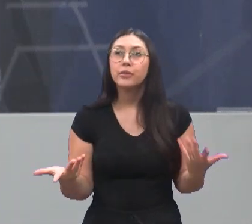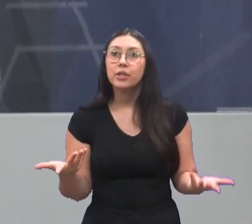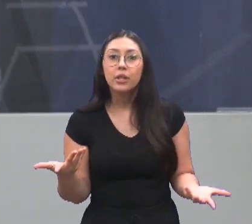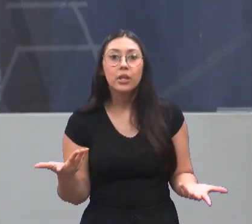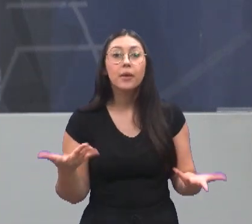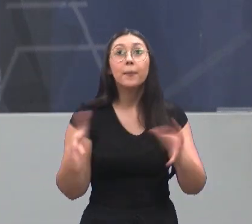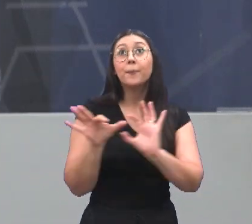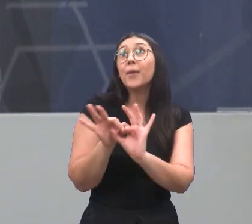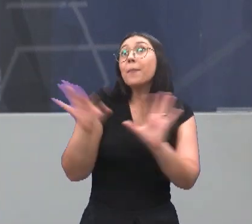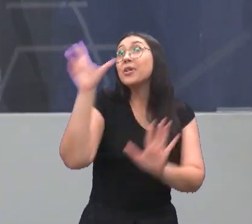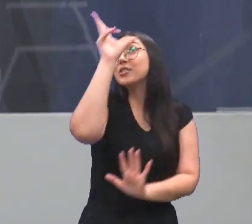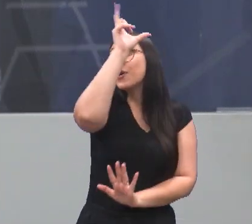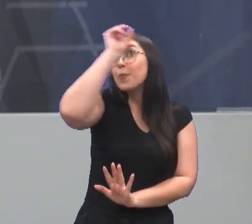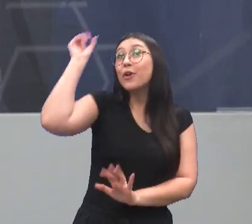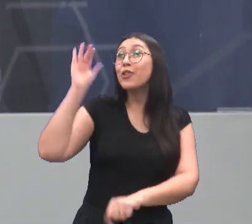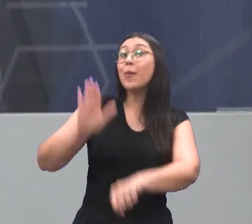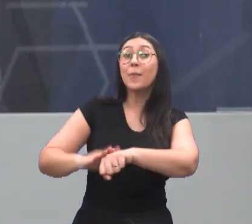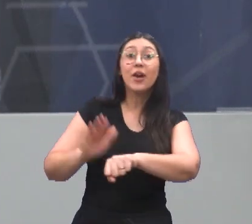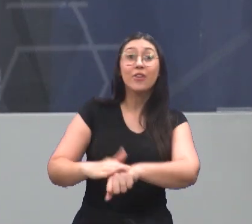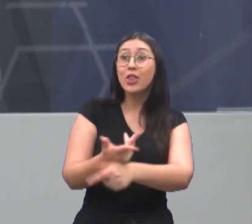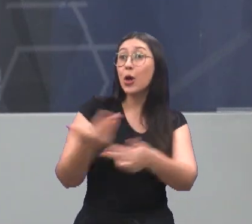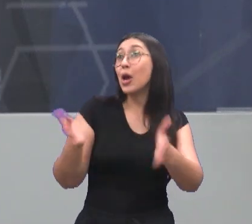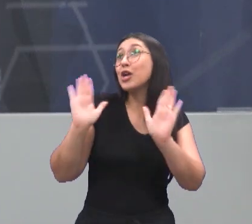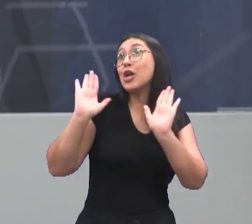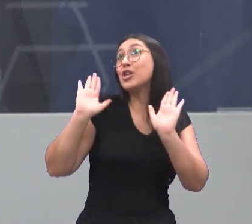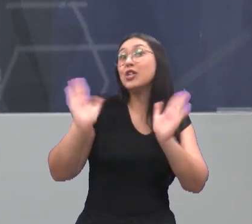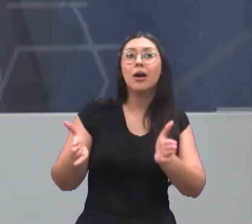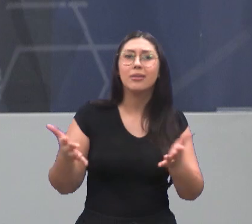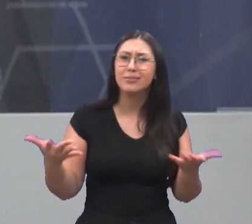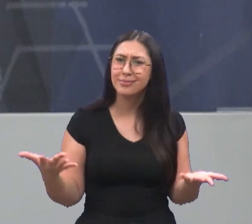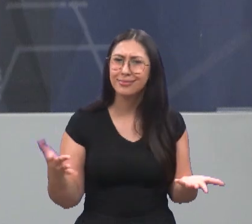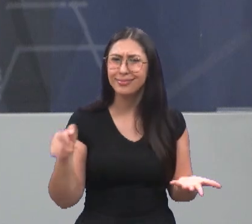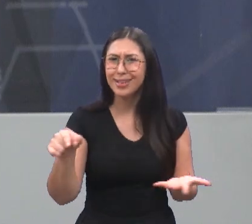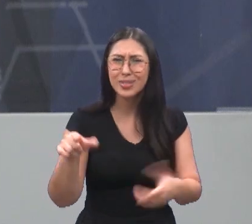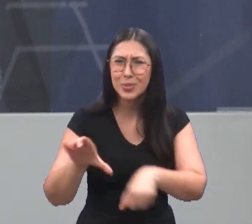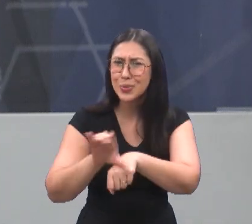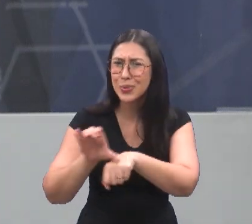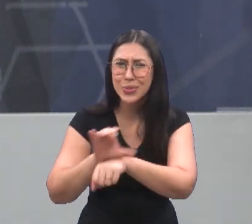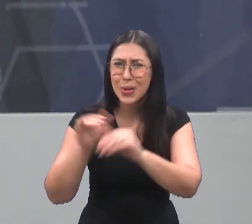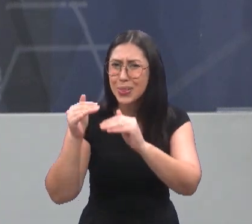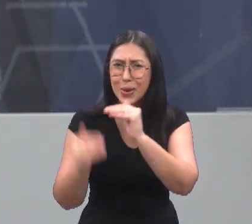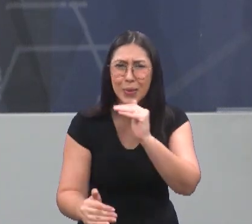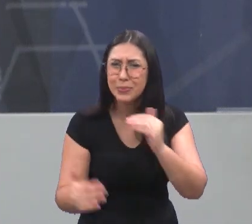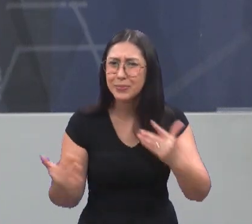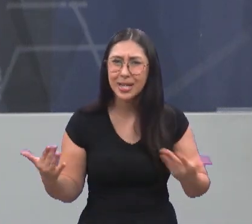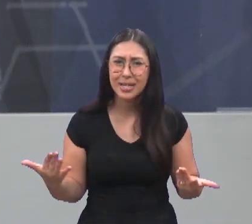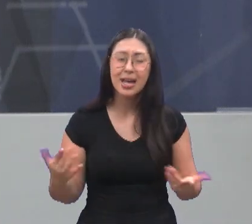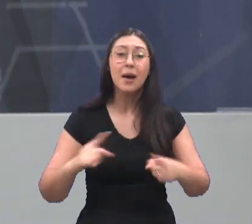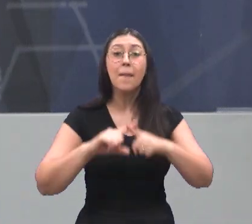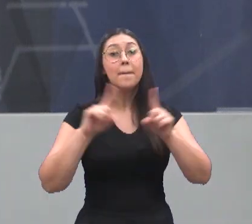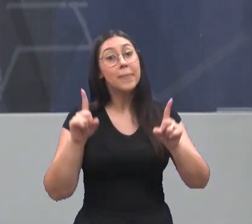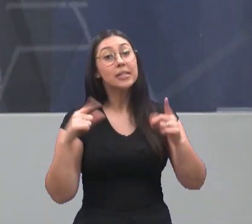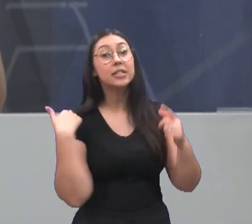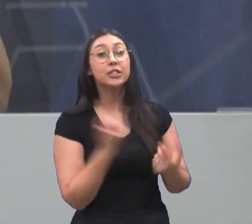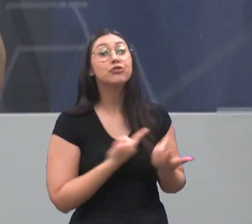autoriza o prefeito a fazer algo que ele já vai fazer. Isso sim é inconstitucional. O que a gente quer é que a prefeitura